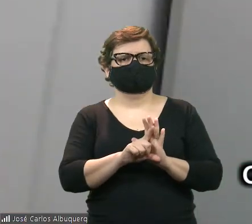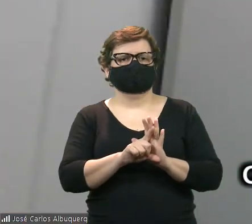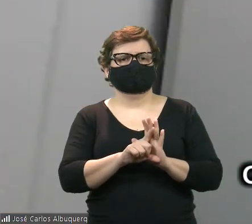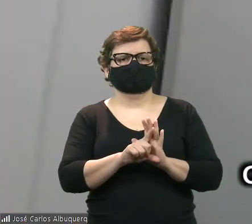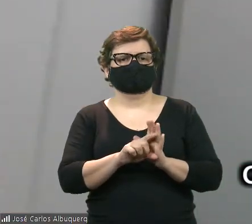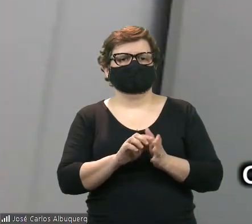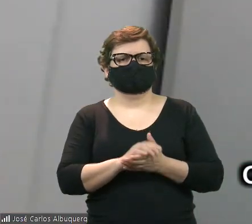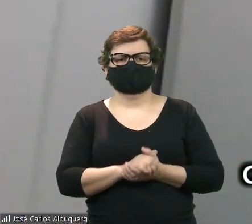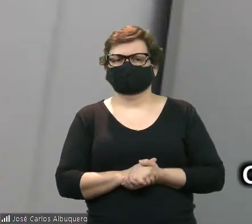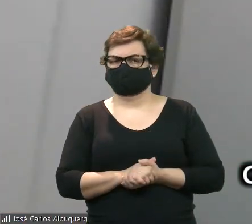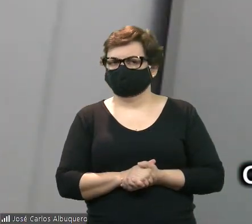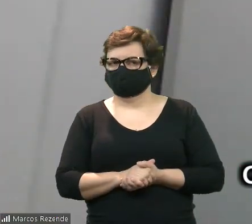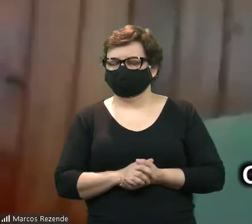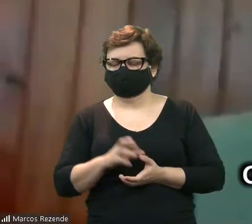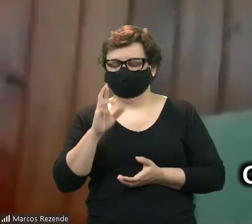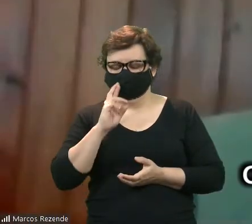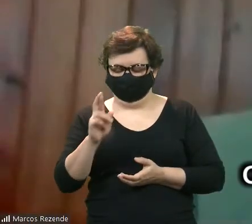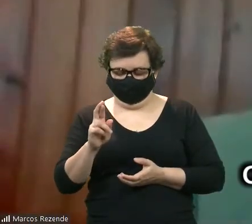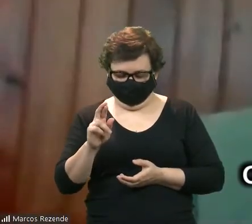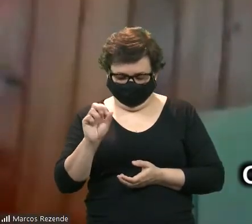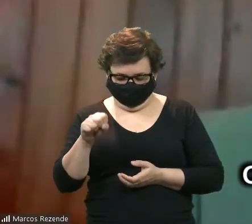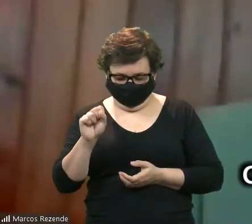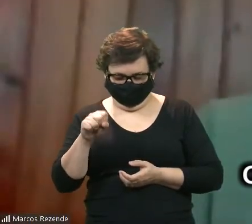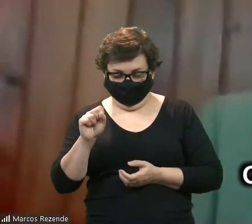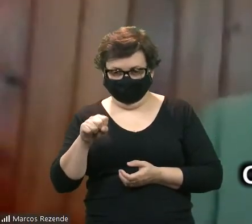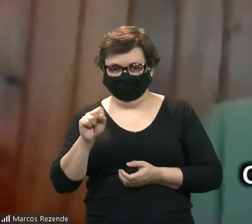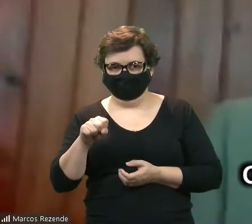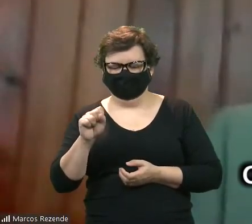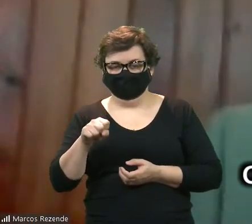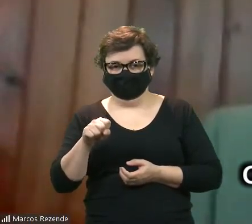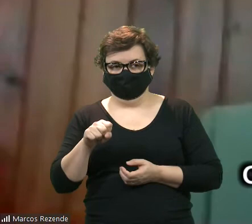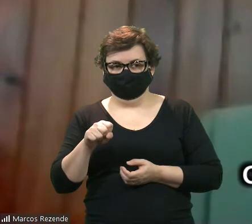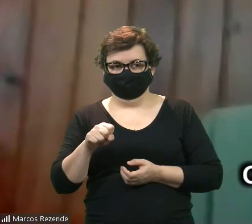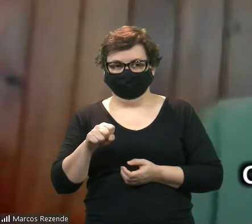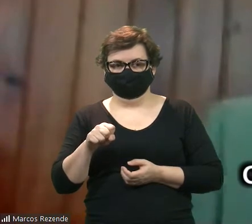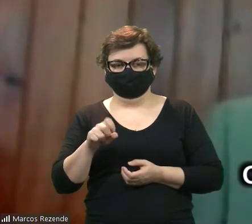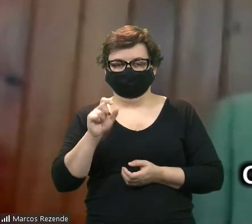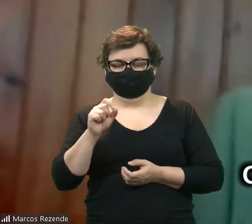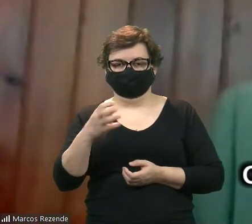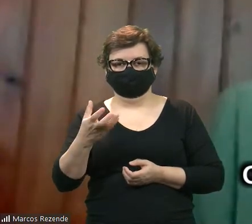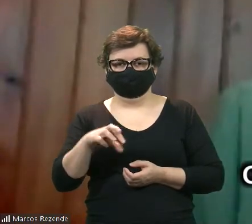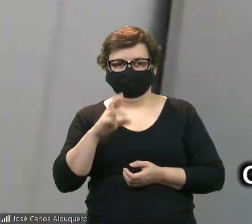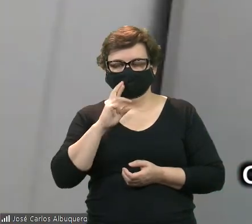15/2020 responderão sim, e os contrários responderão não.